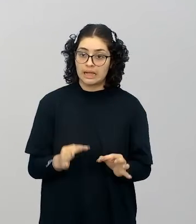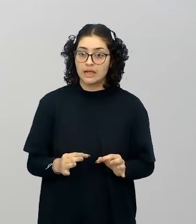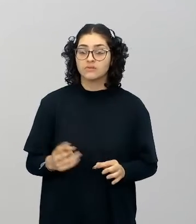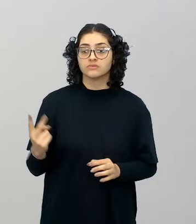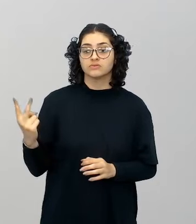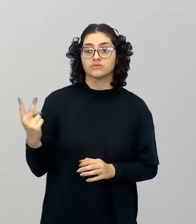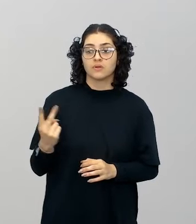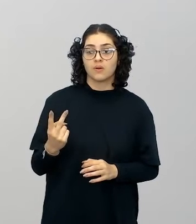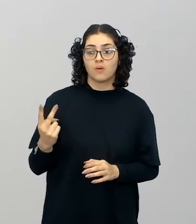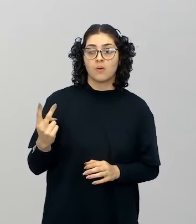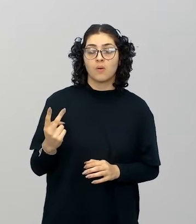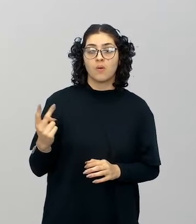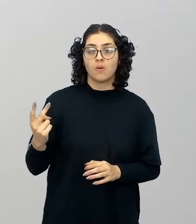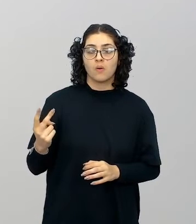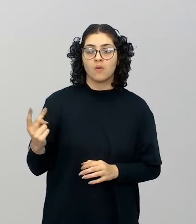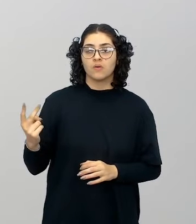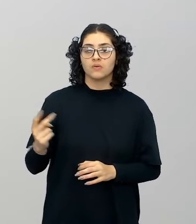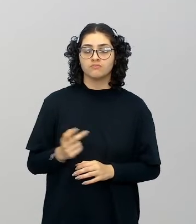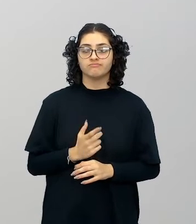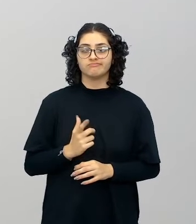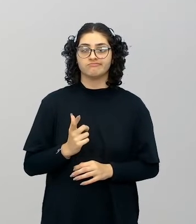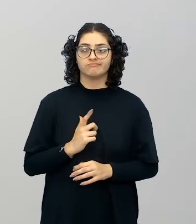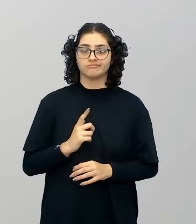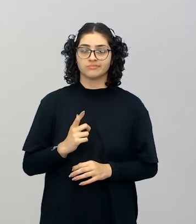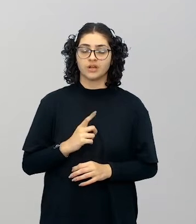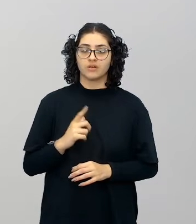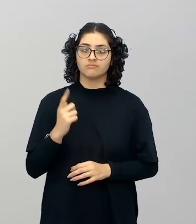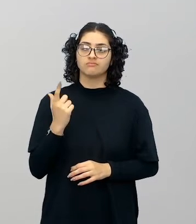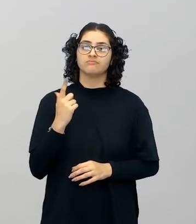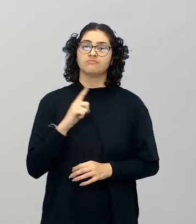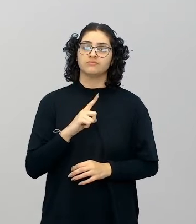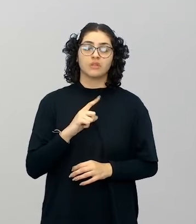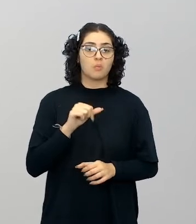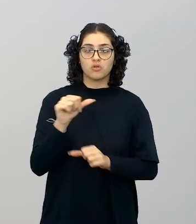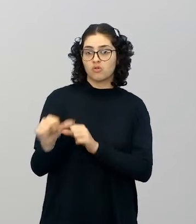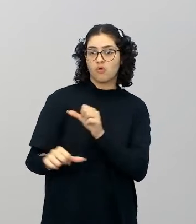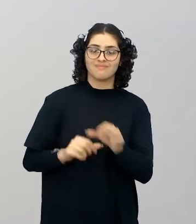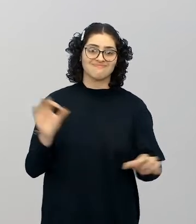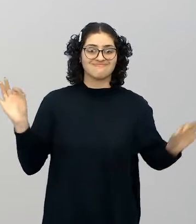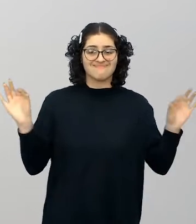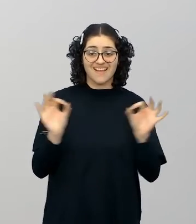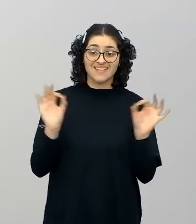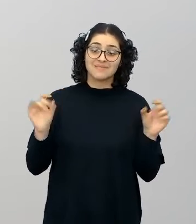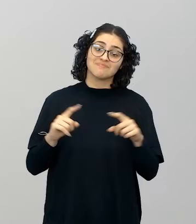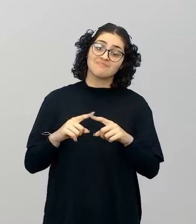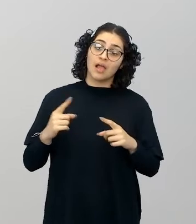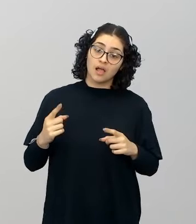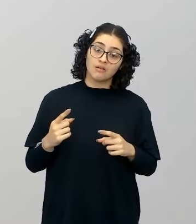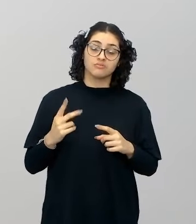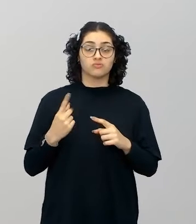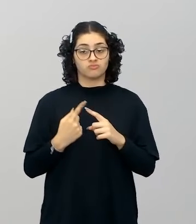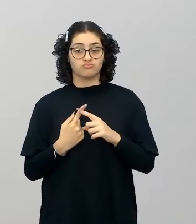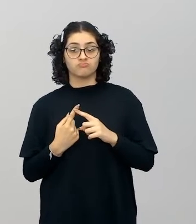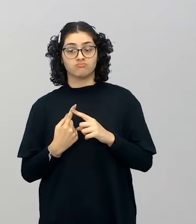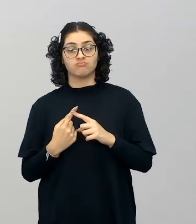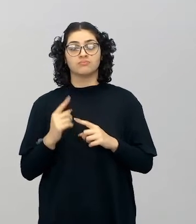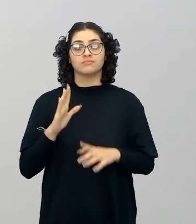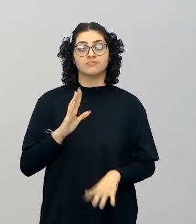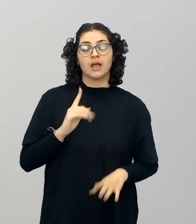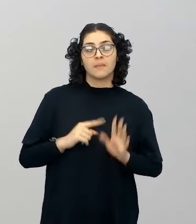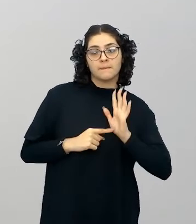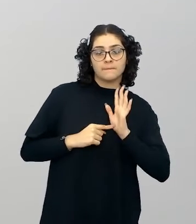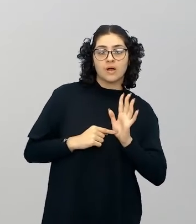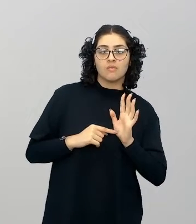dois estivessem ali funcionando e que nenhum deles estivesse alterado. Mas apresentar